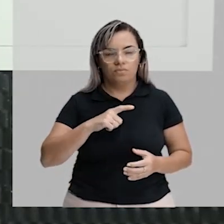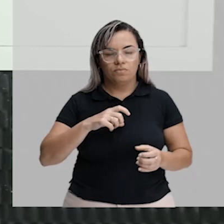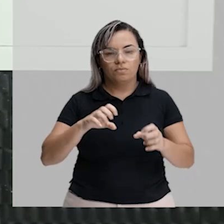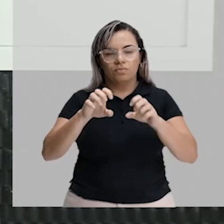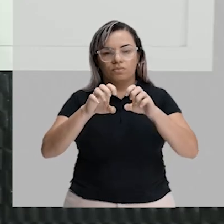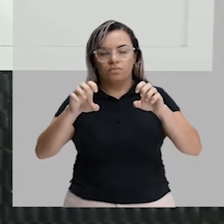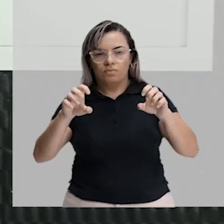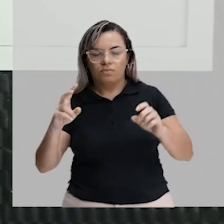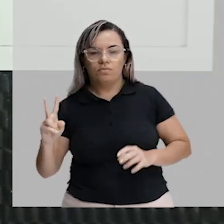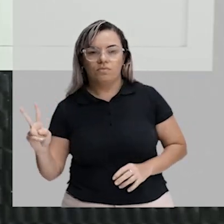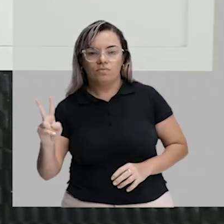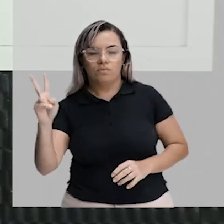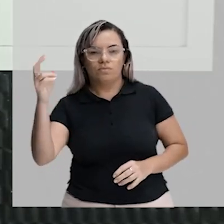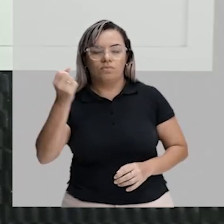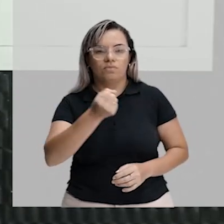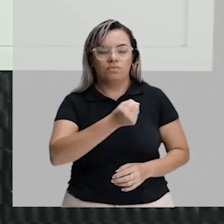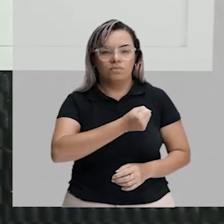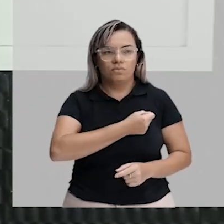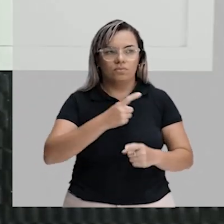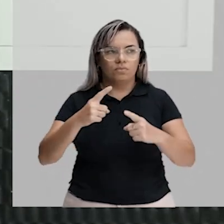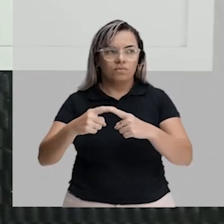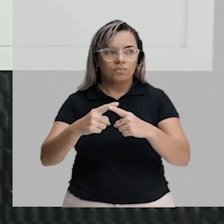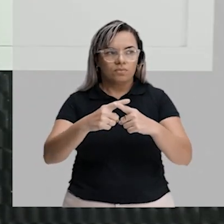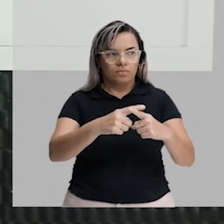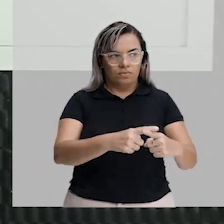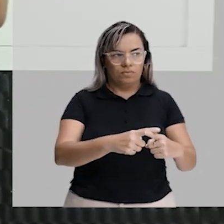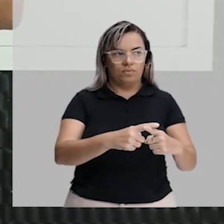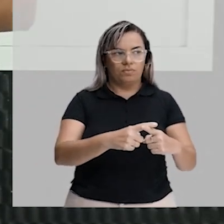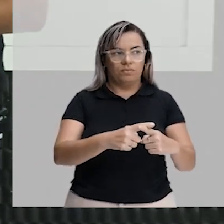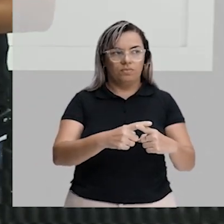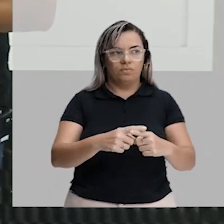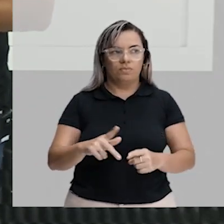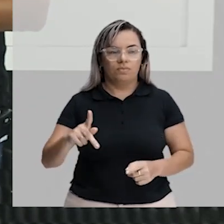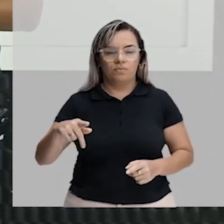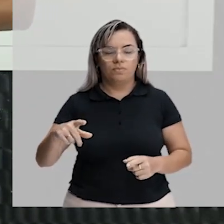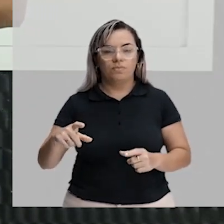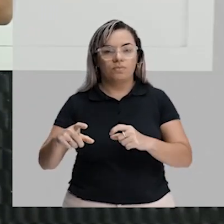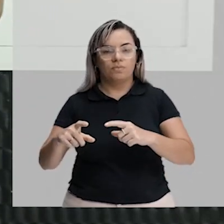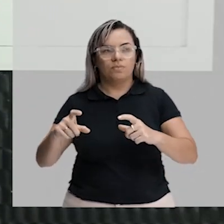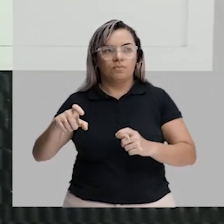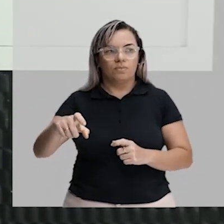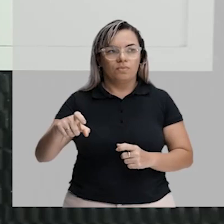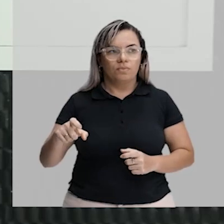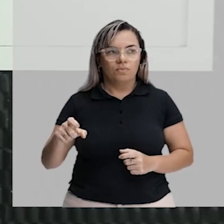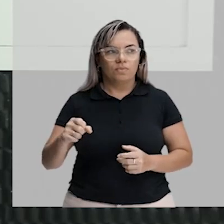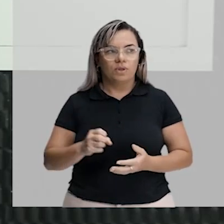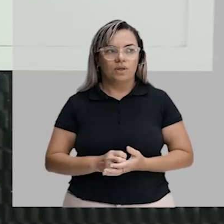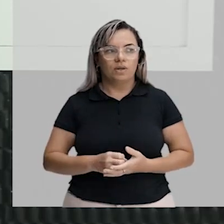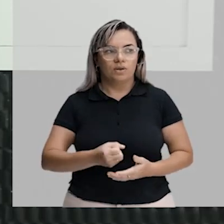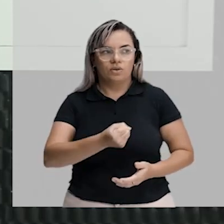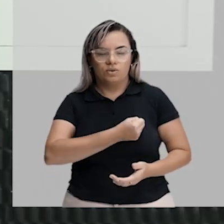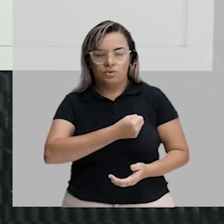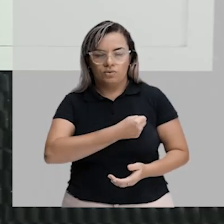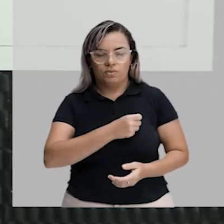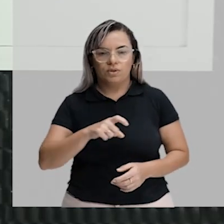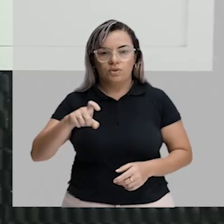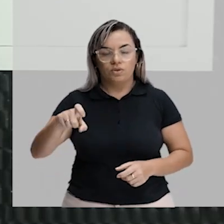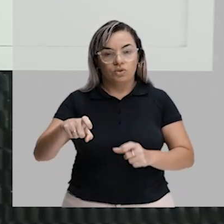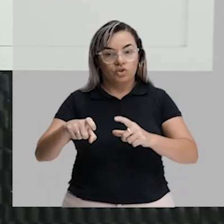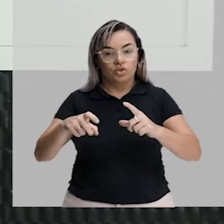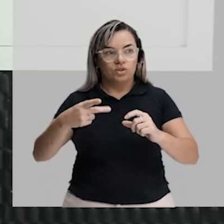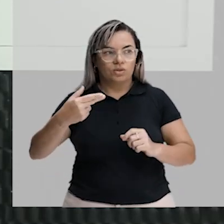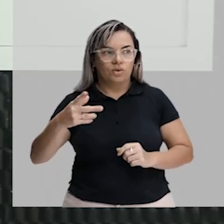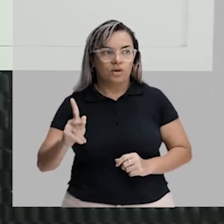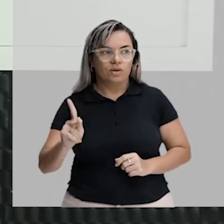o valor numérico de um polinômio px para um número x igual a k,